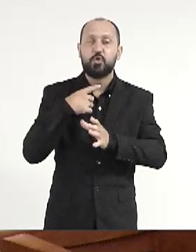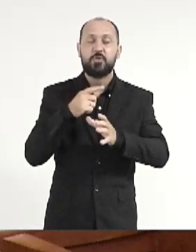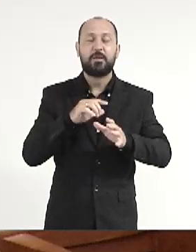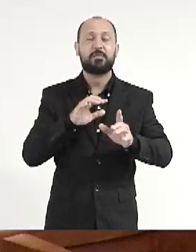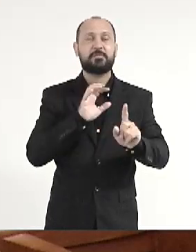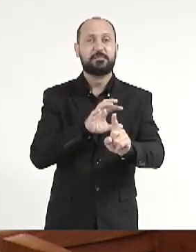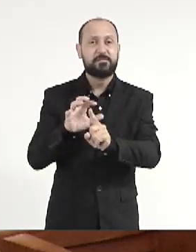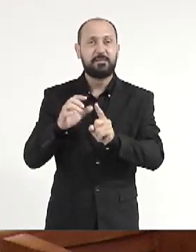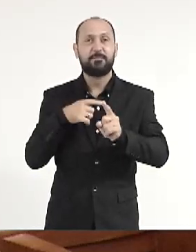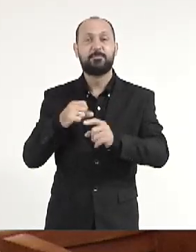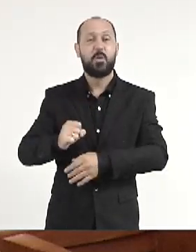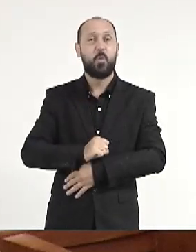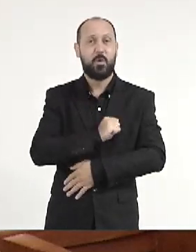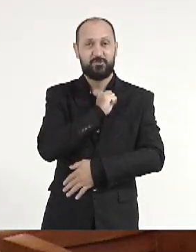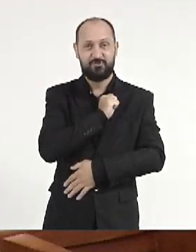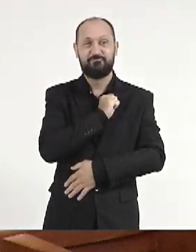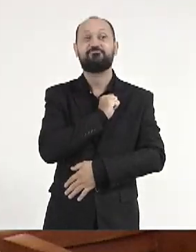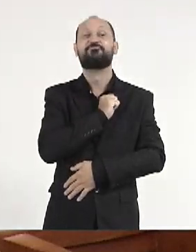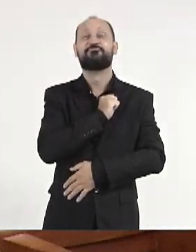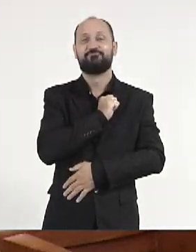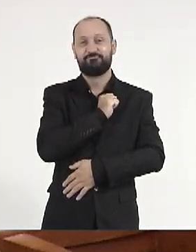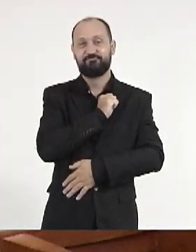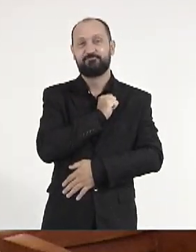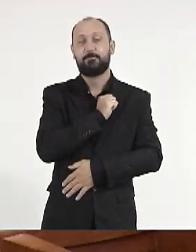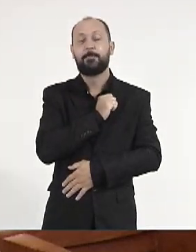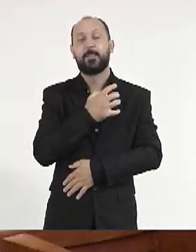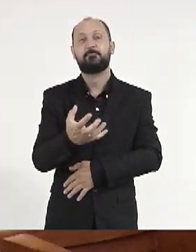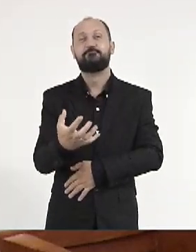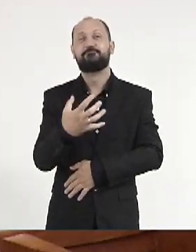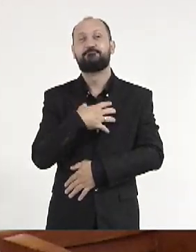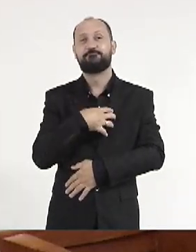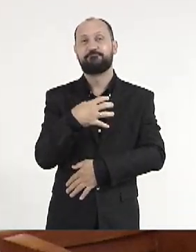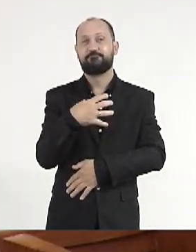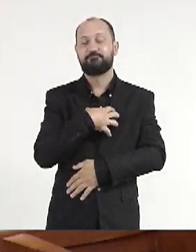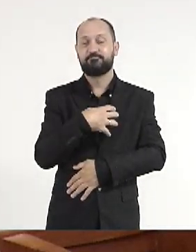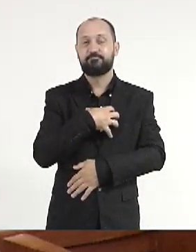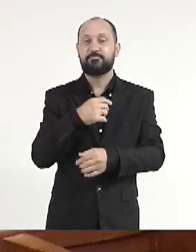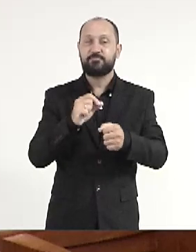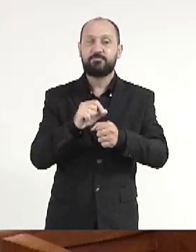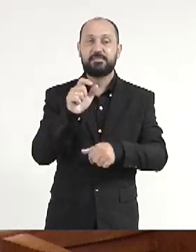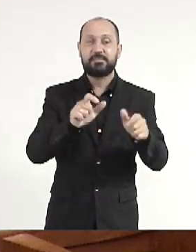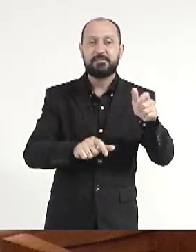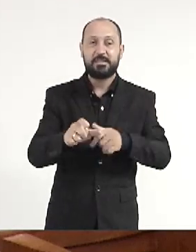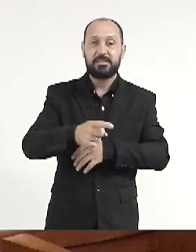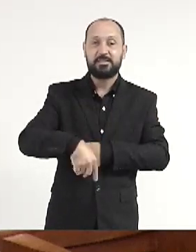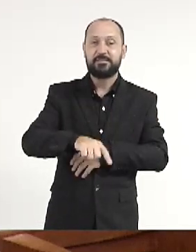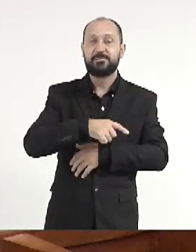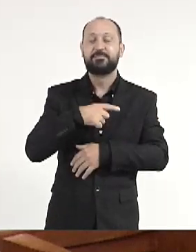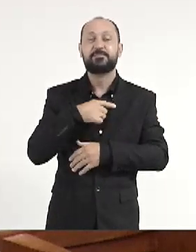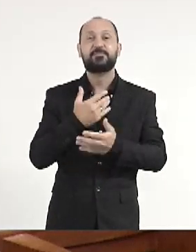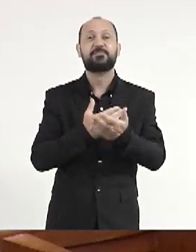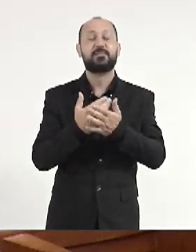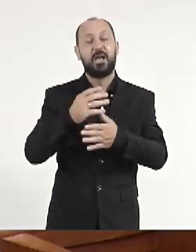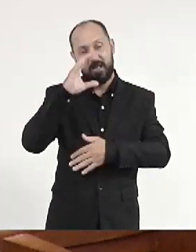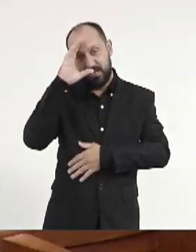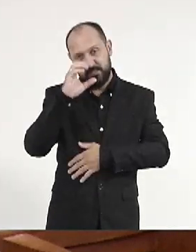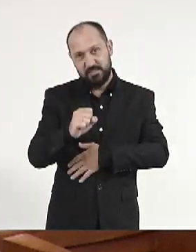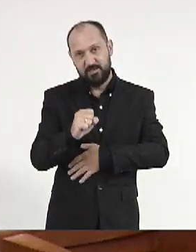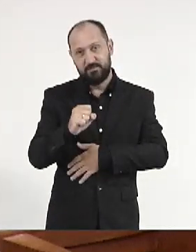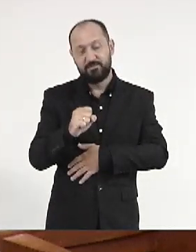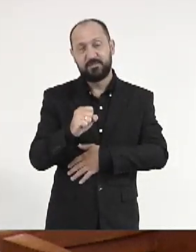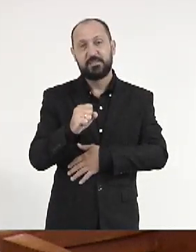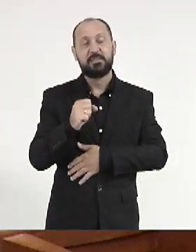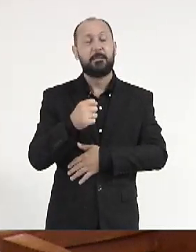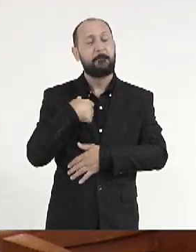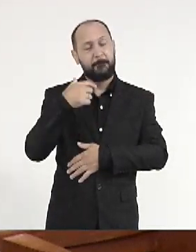foi motivado pelo ódio, por um sentimento que leva as pessoas a tomar decisões